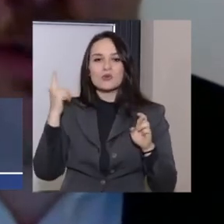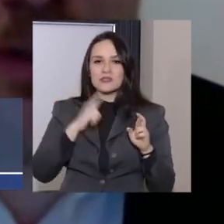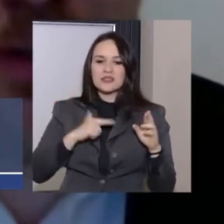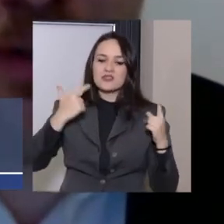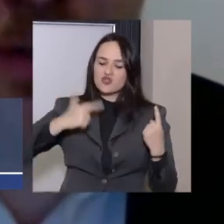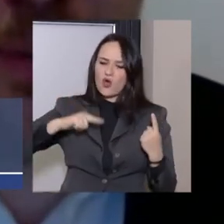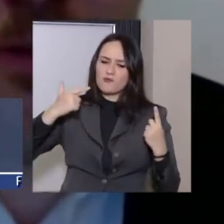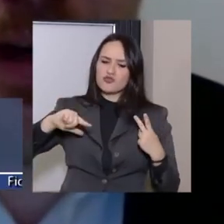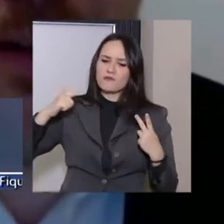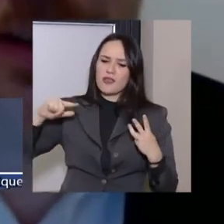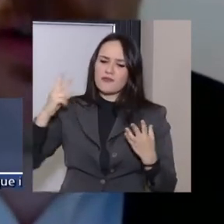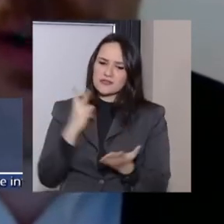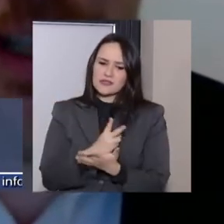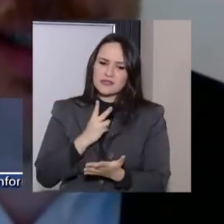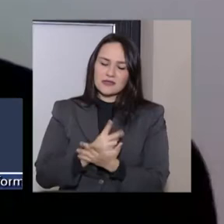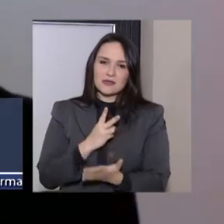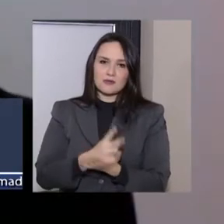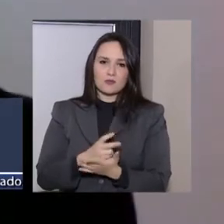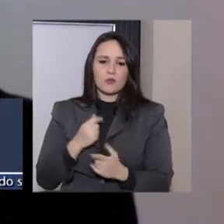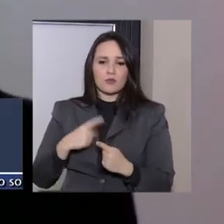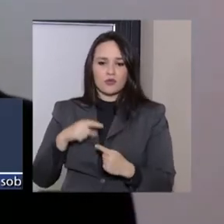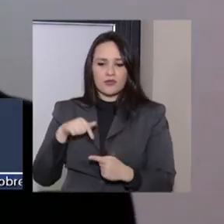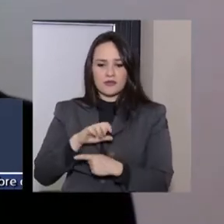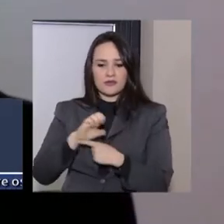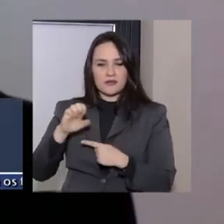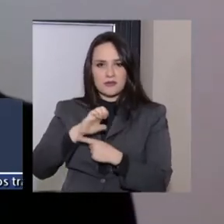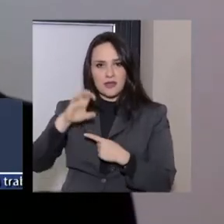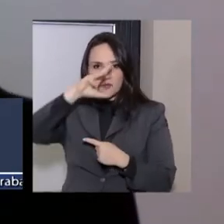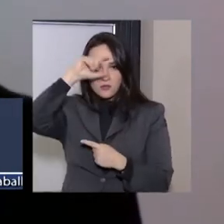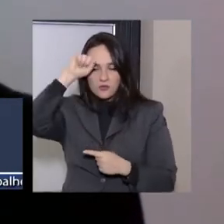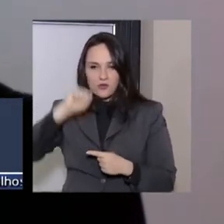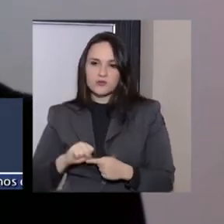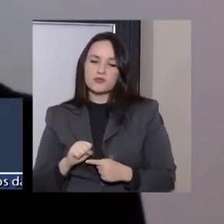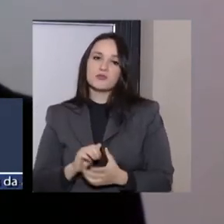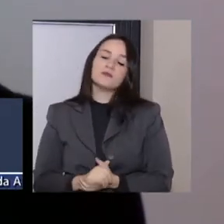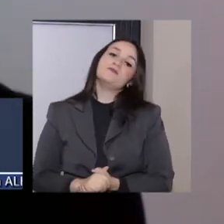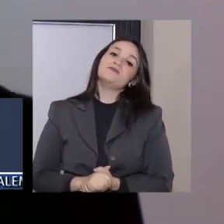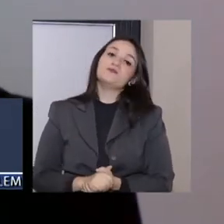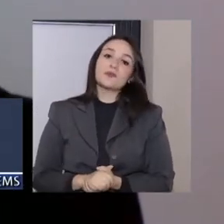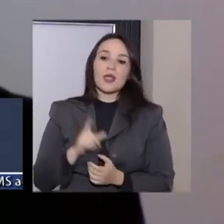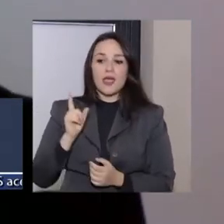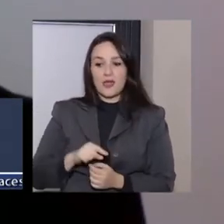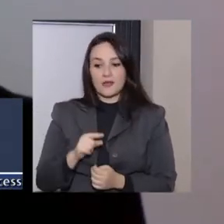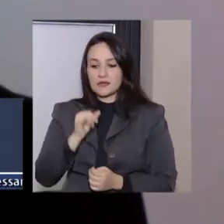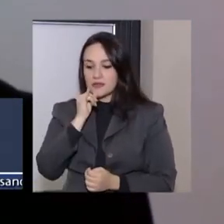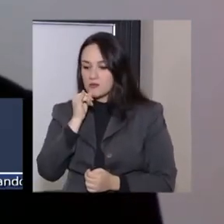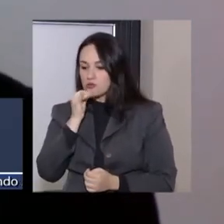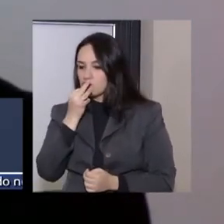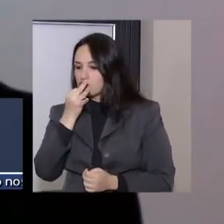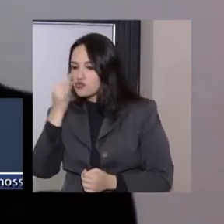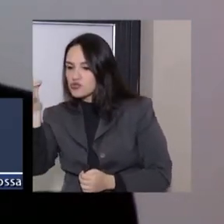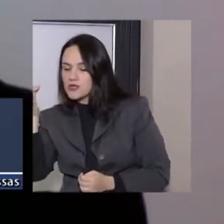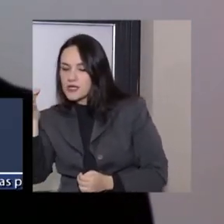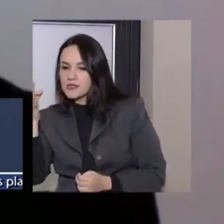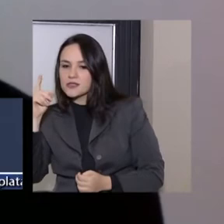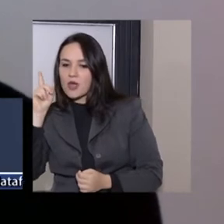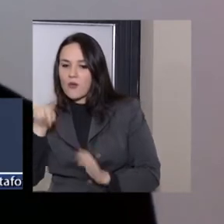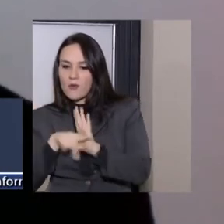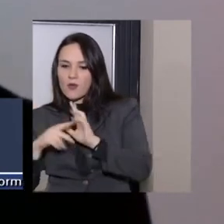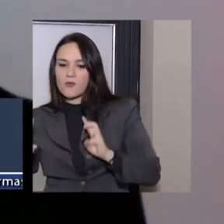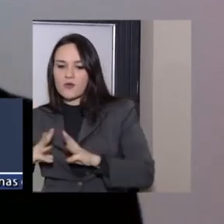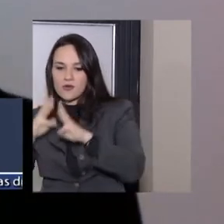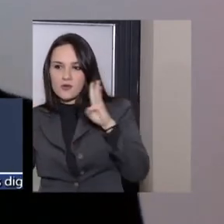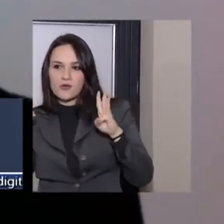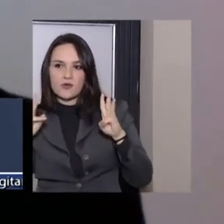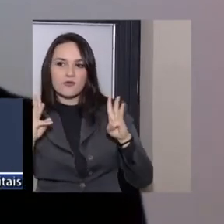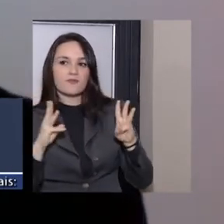estado de Mato Grosso do Sul, como eu falo, a escolha, a indicação foi da universidade, a validação foi da Assembleia através dos representantes